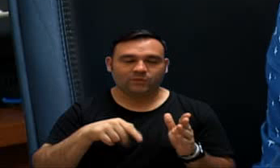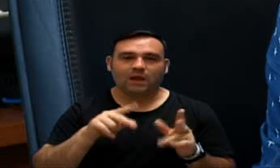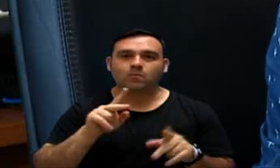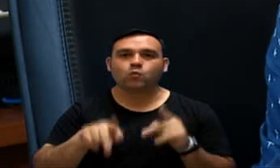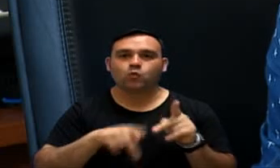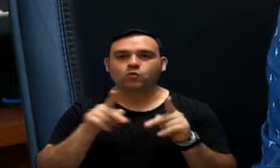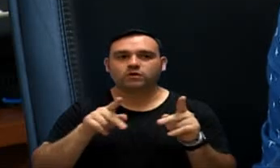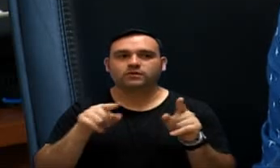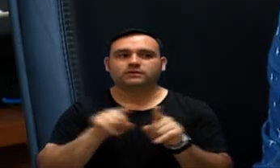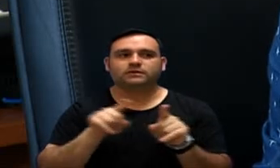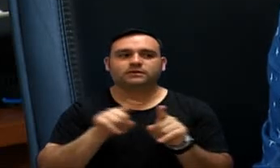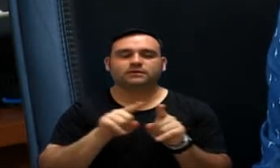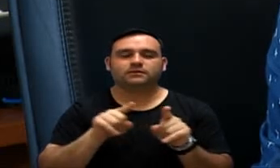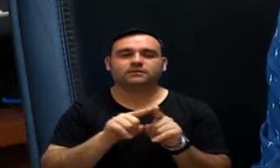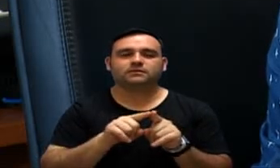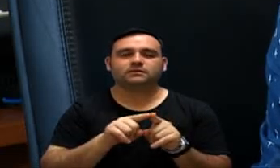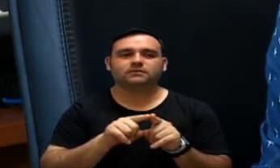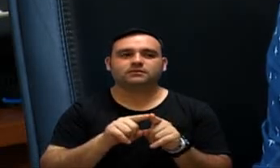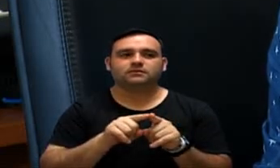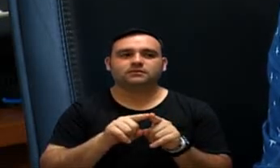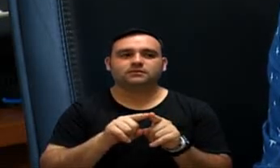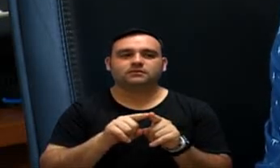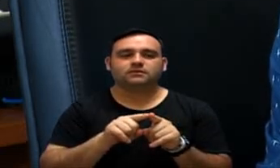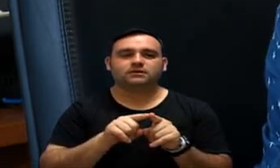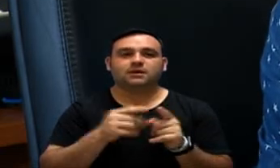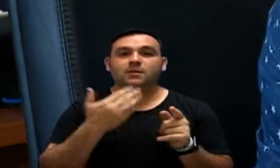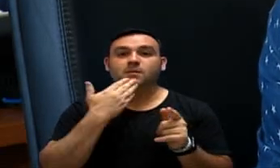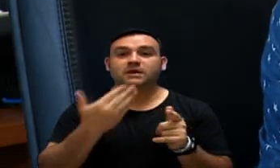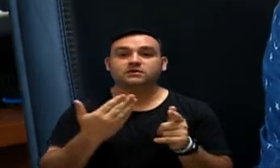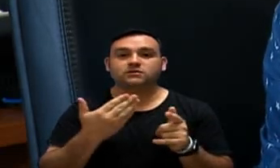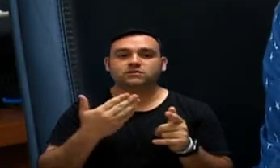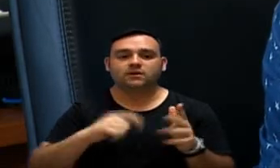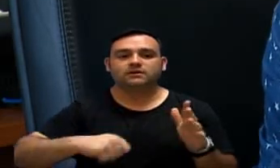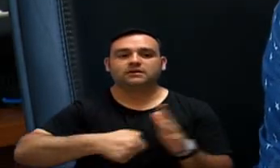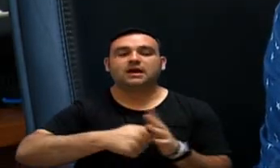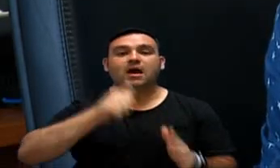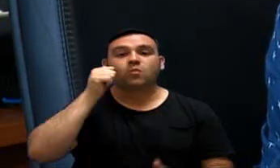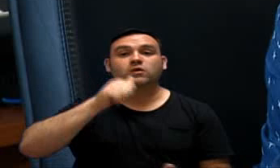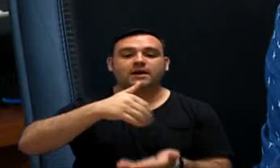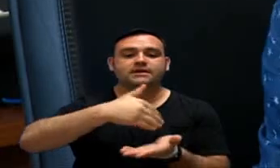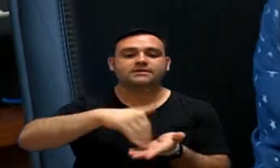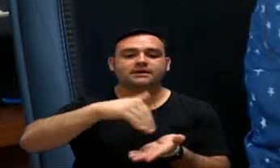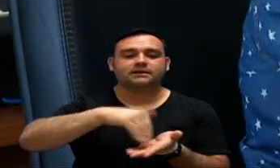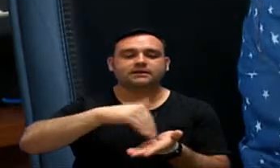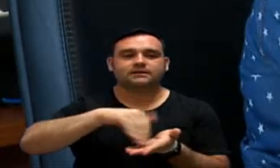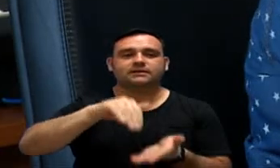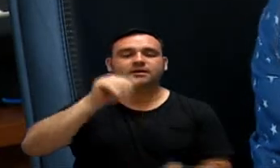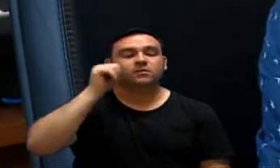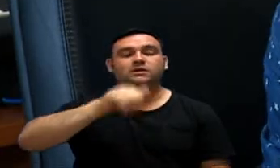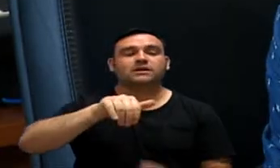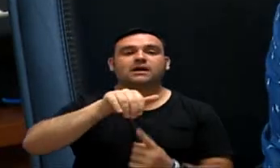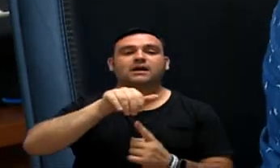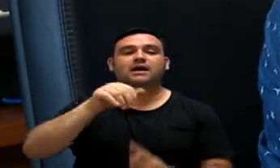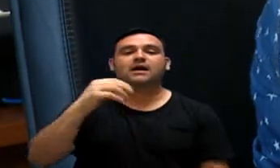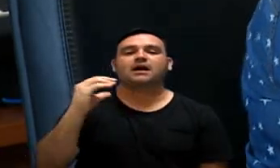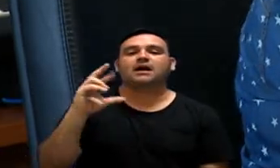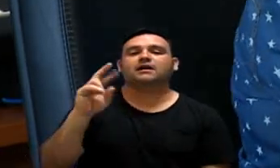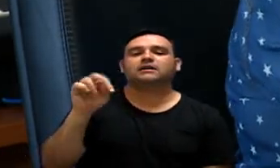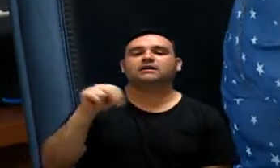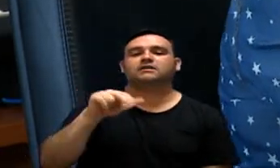público, indiciamento da, o pedido de indiciamento da senhora secretária, senhora promotora Cristina